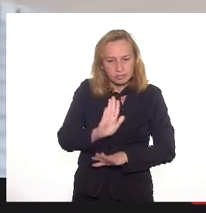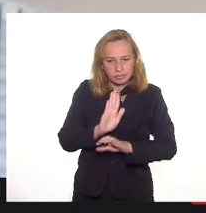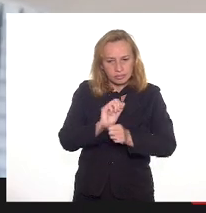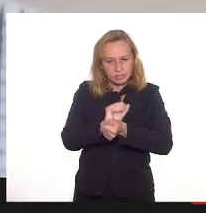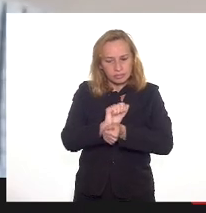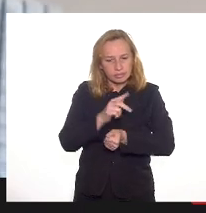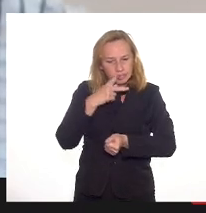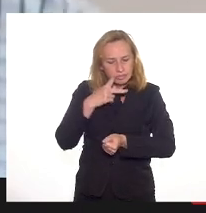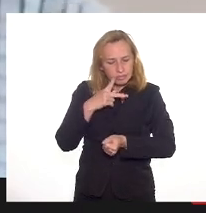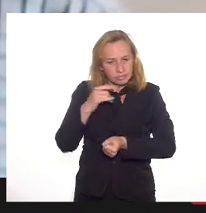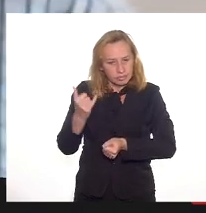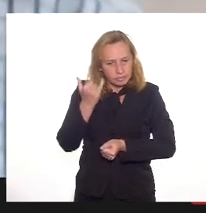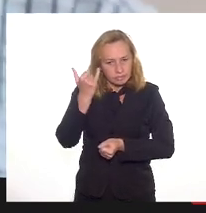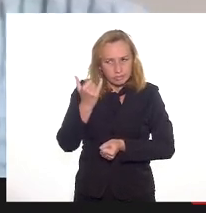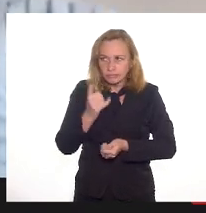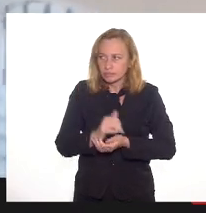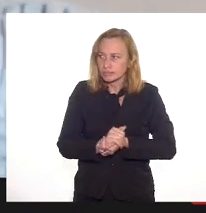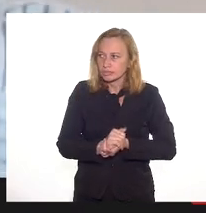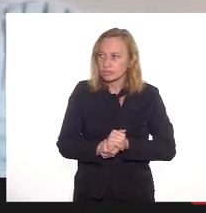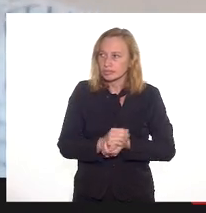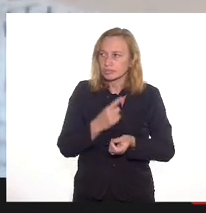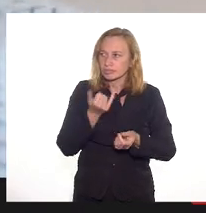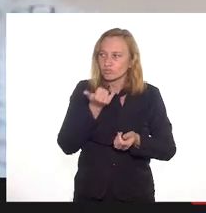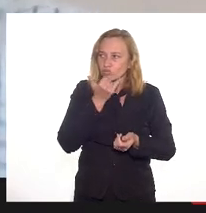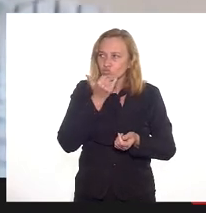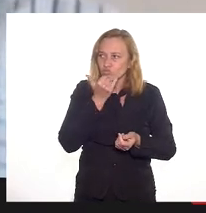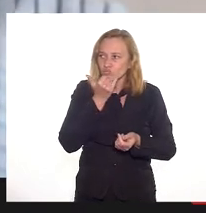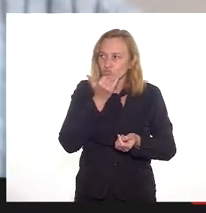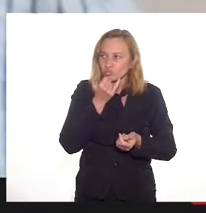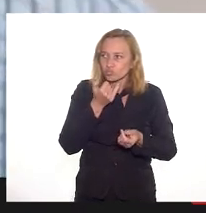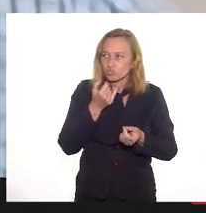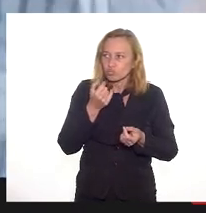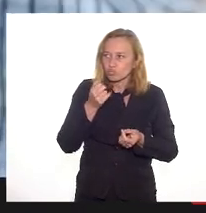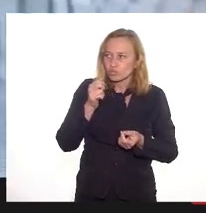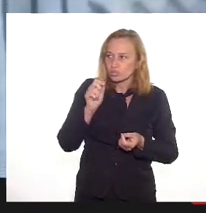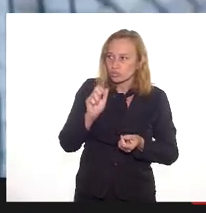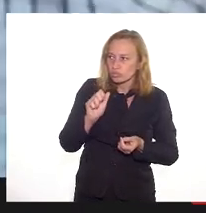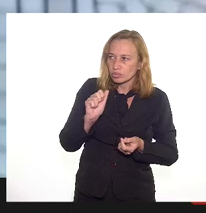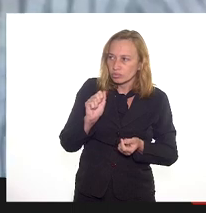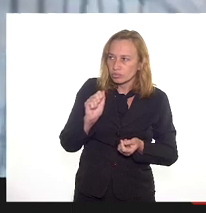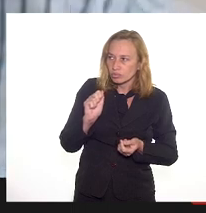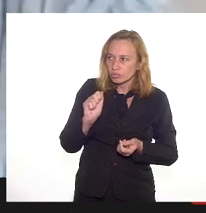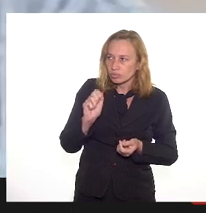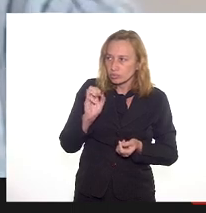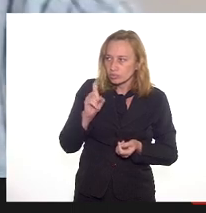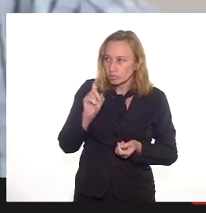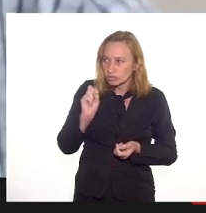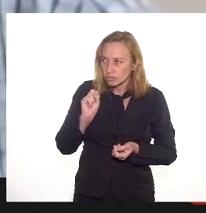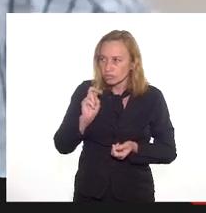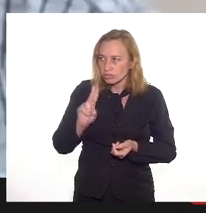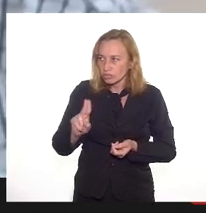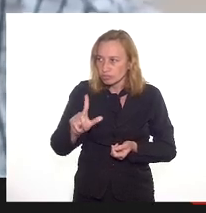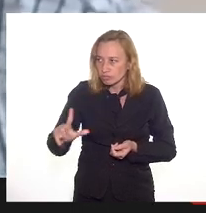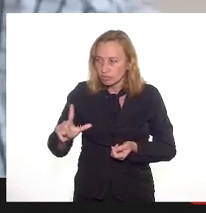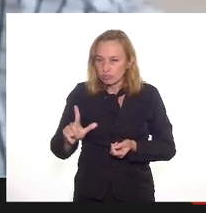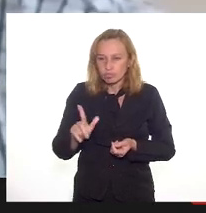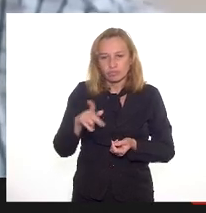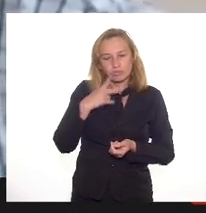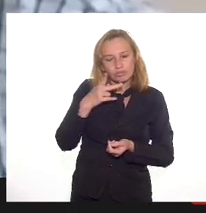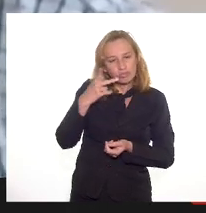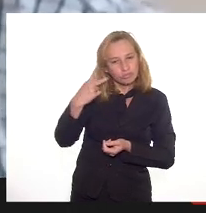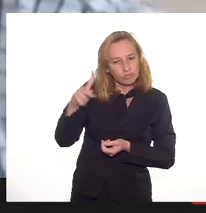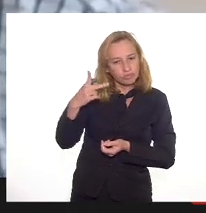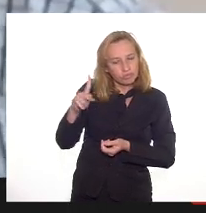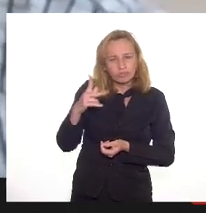pontual, porque aí, Edival, me desculpe chamar você de novo, Edival, você pode me chamar de Mauro, mas pela sua fala,